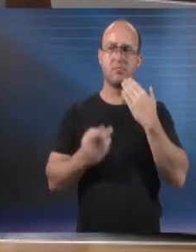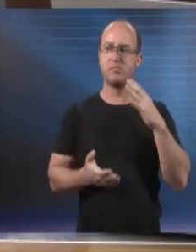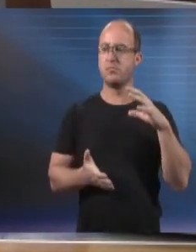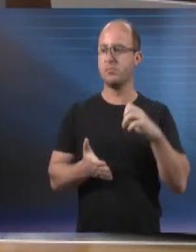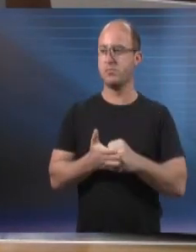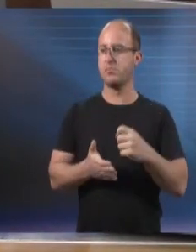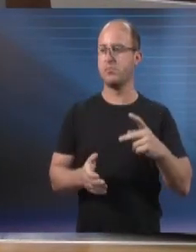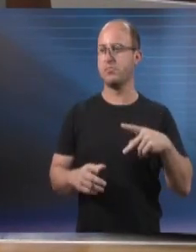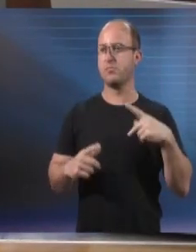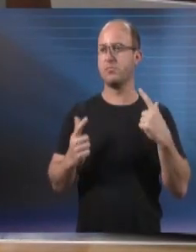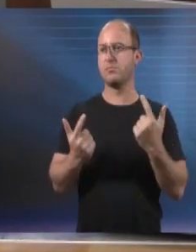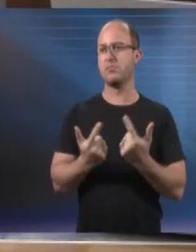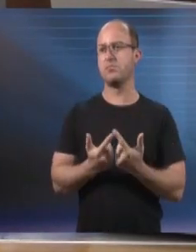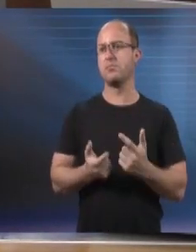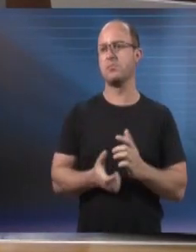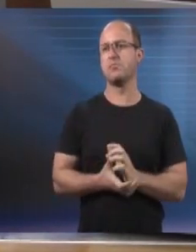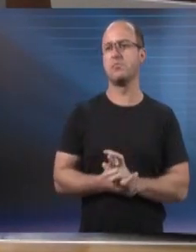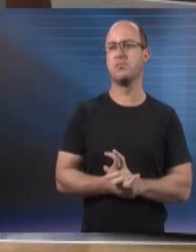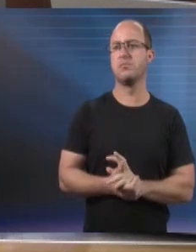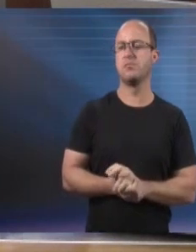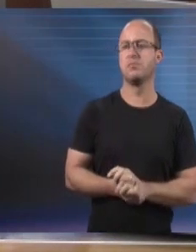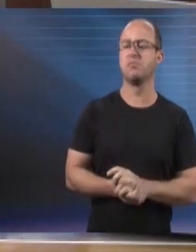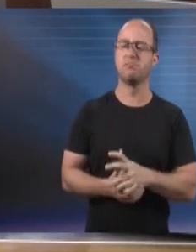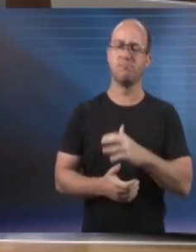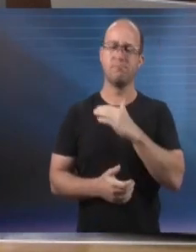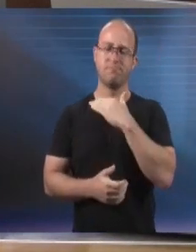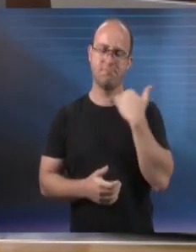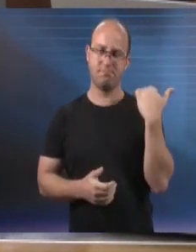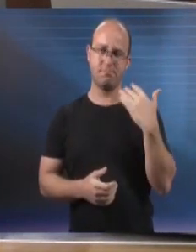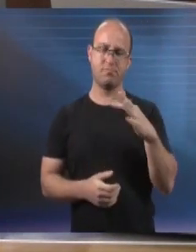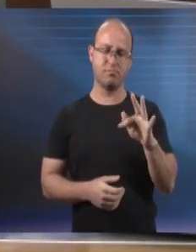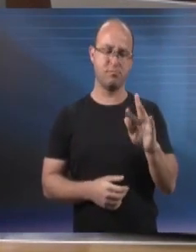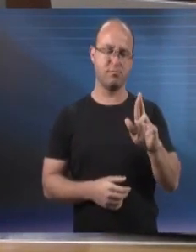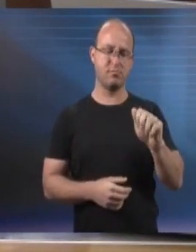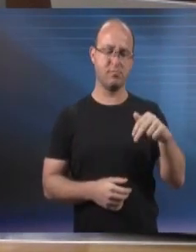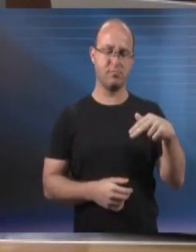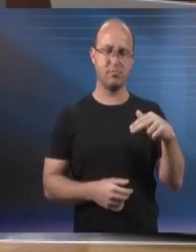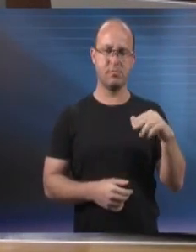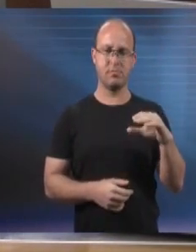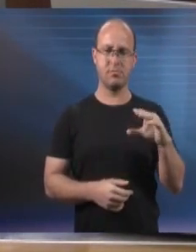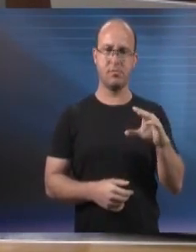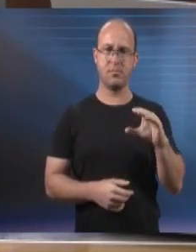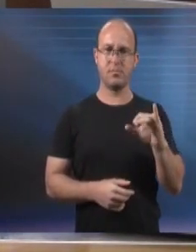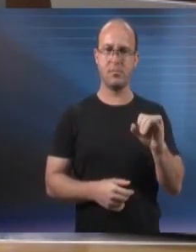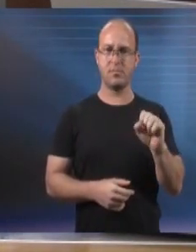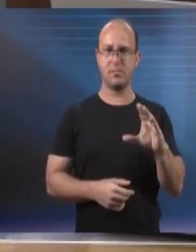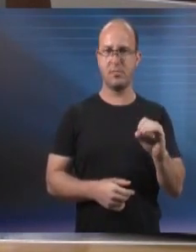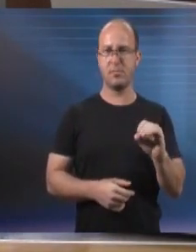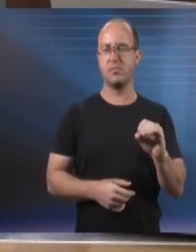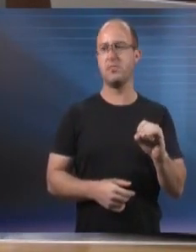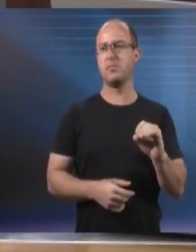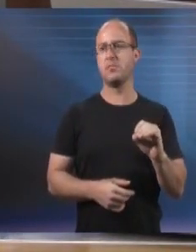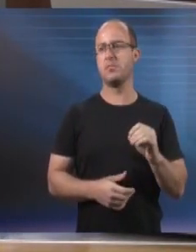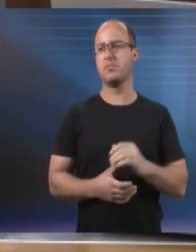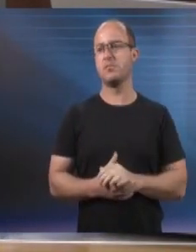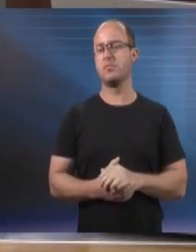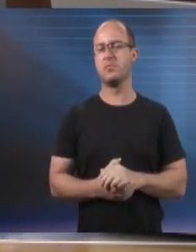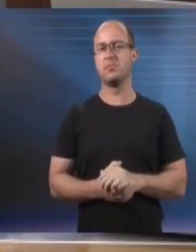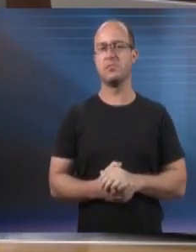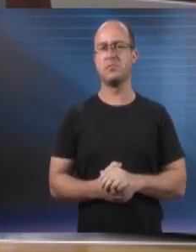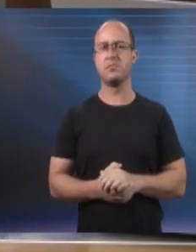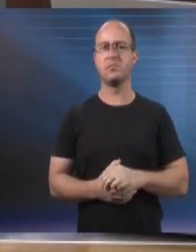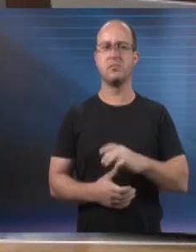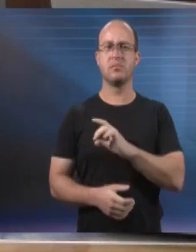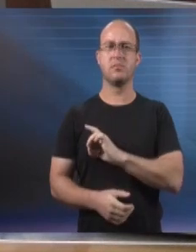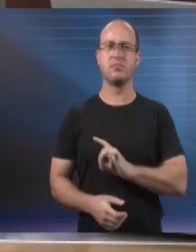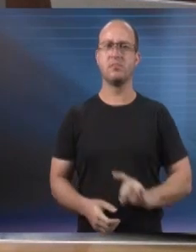anais dessa casa voto de profundo pesar pelo falecimento do senhor Francisco de Assis Queiroz Silva. Requerimento